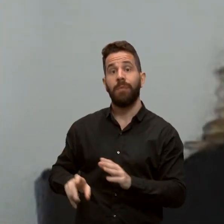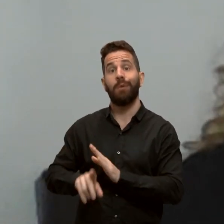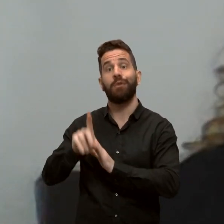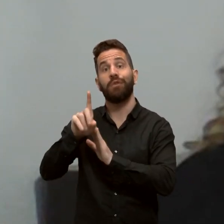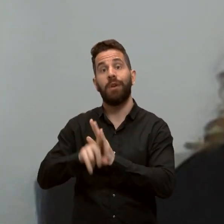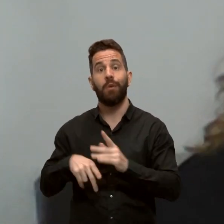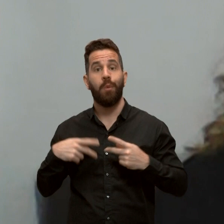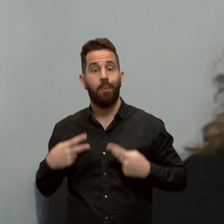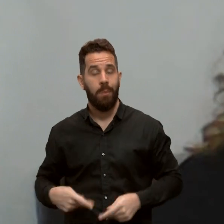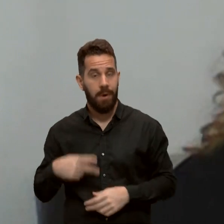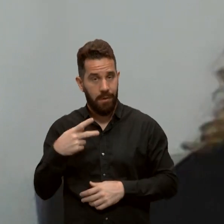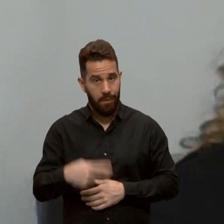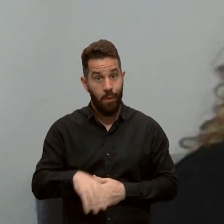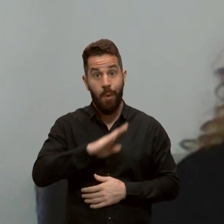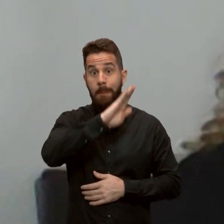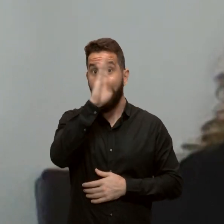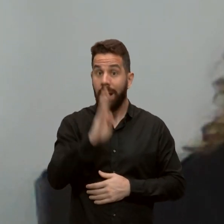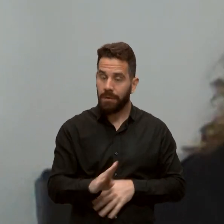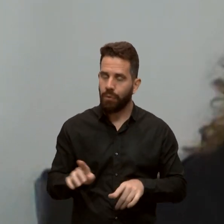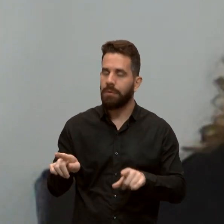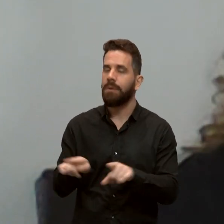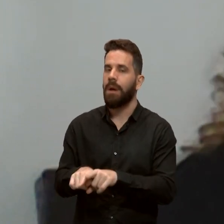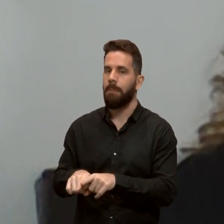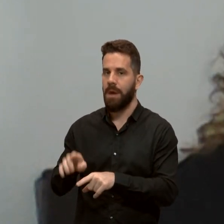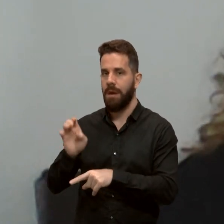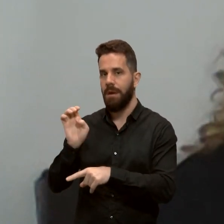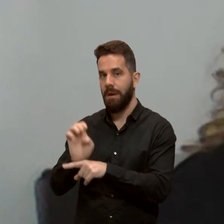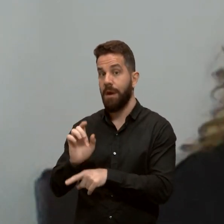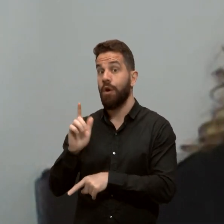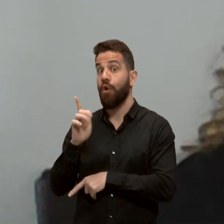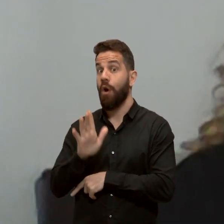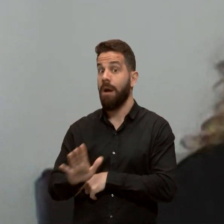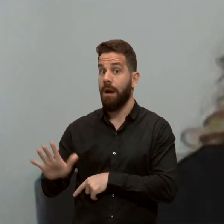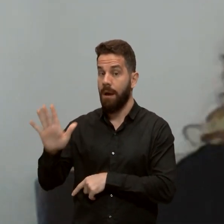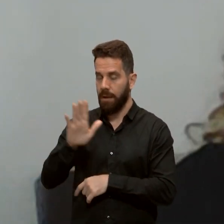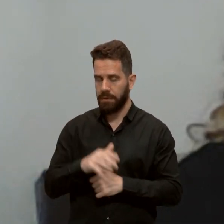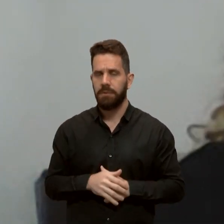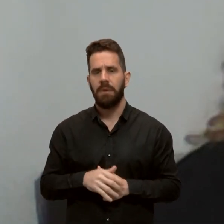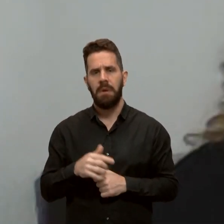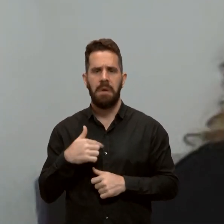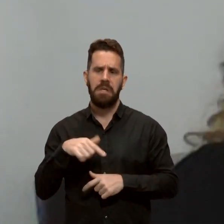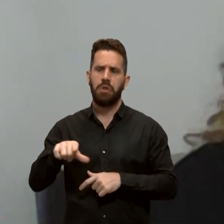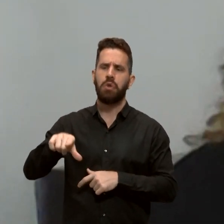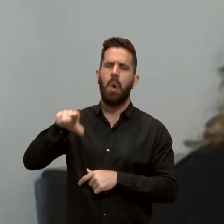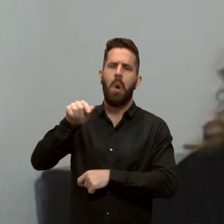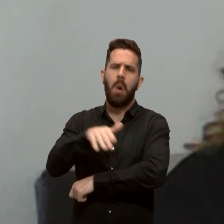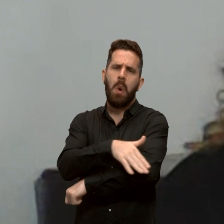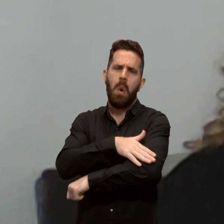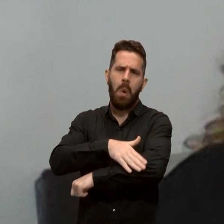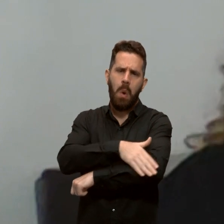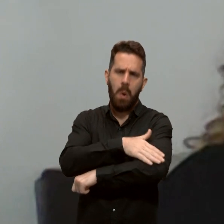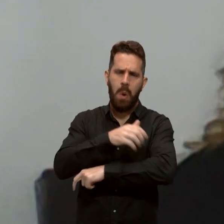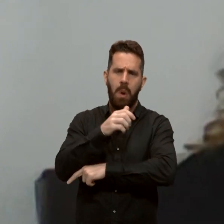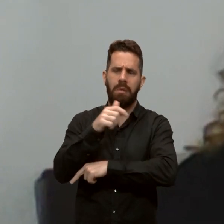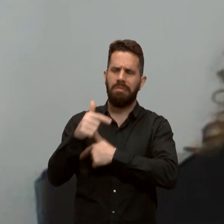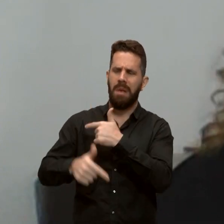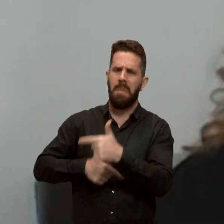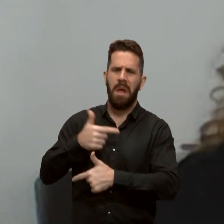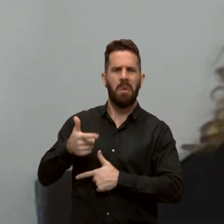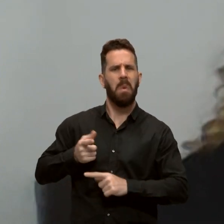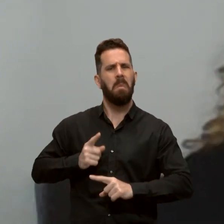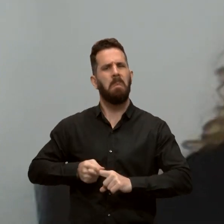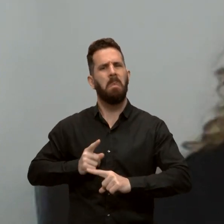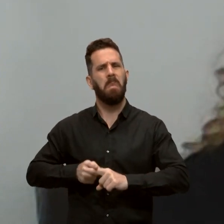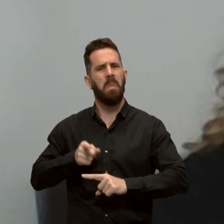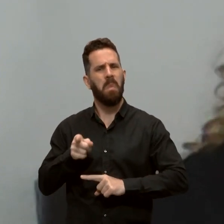Brasil e em Goiás. Nós escolhemos a Praça do Trabalhador, acho que vale gastar uns segundos aqui dizendo disso.